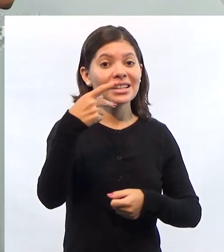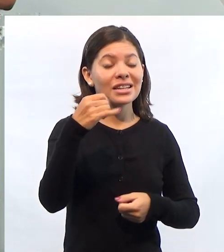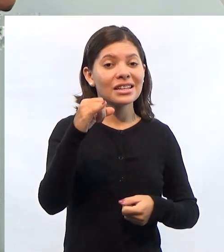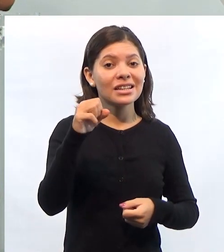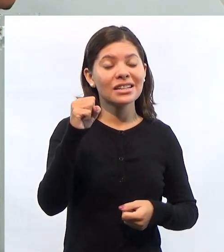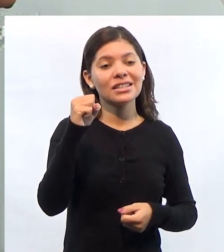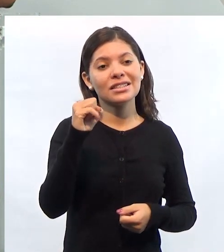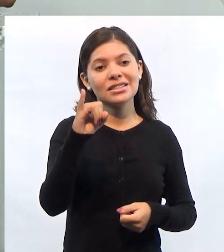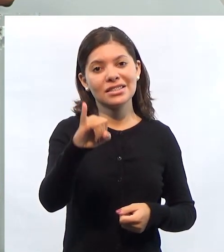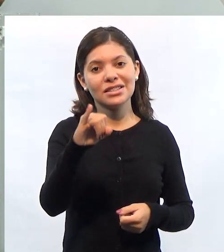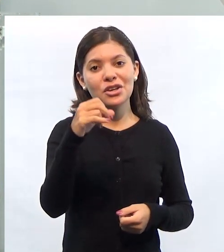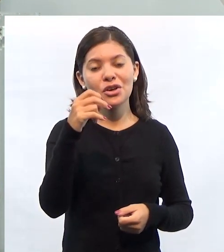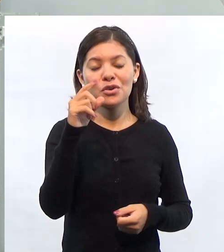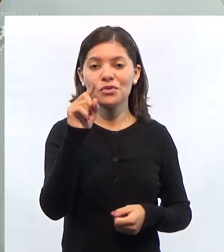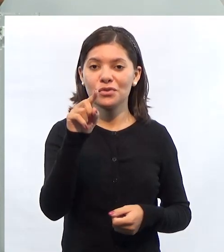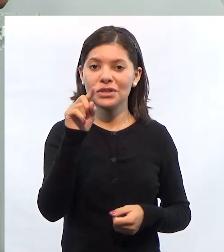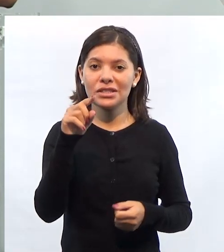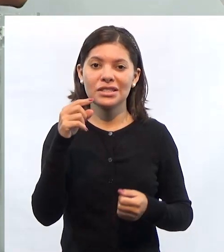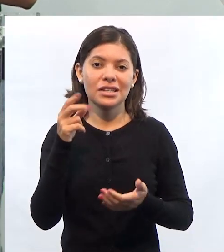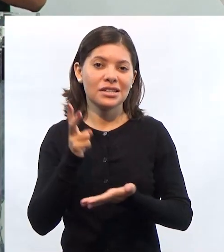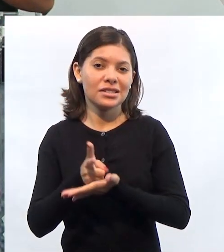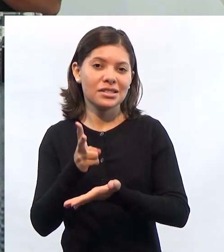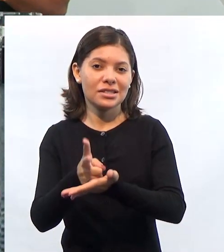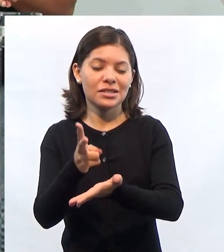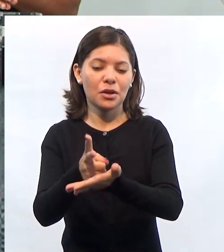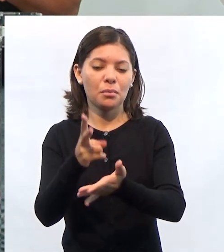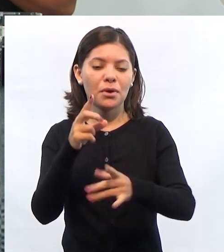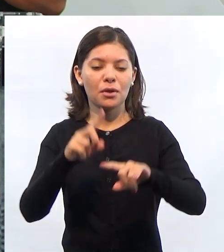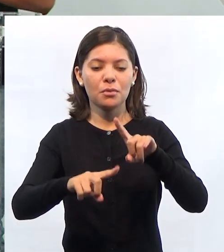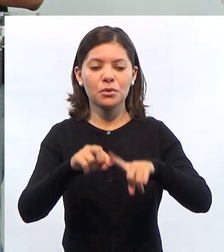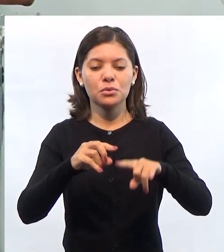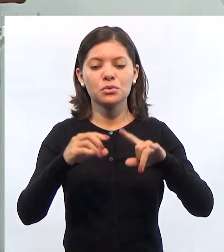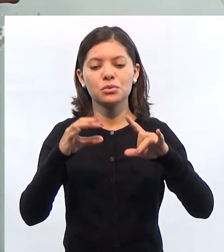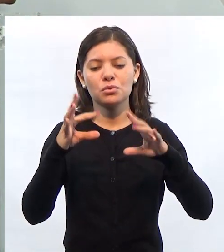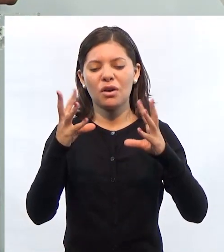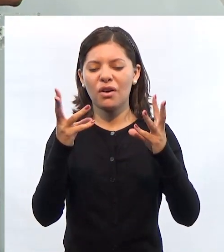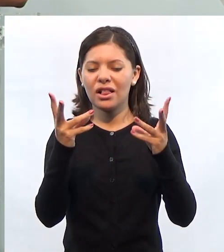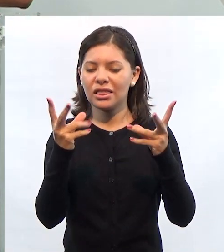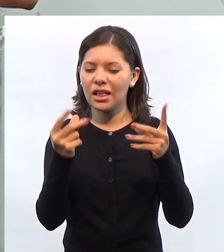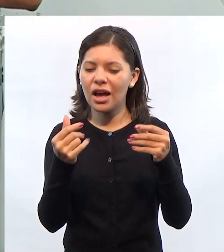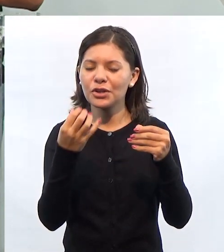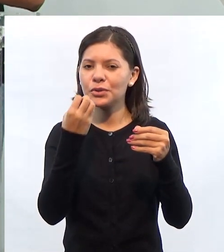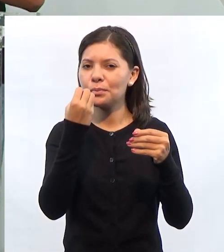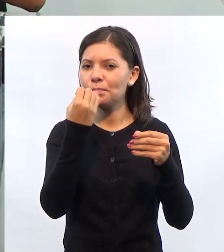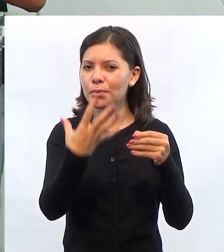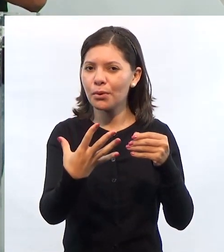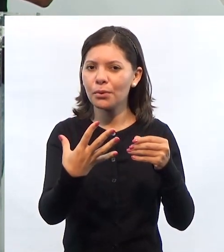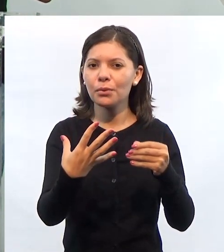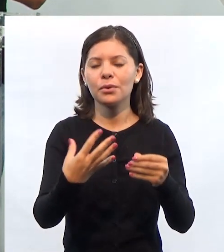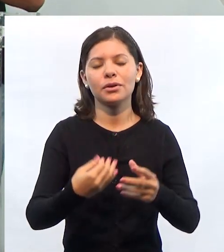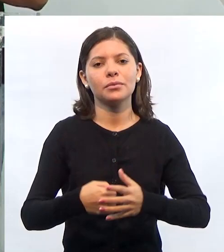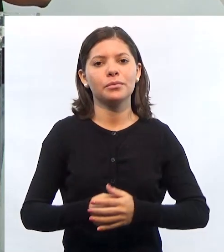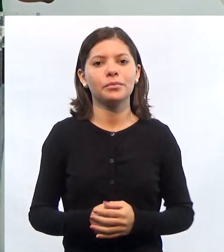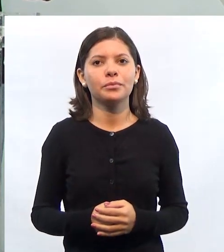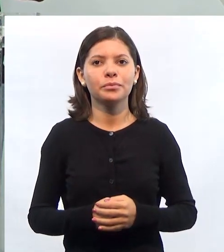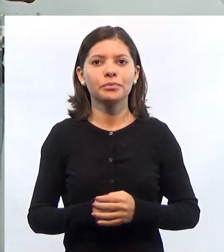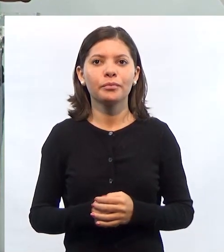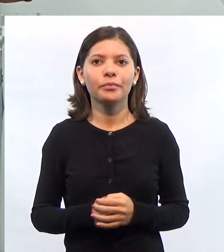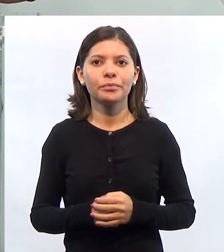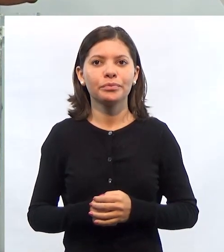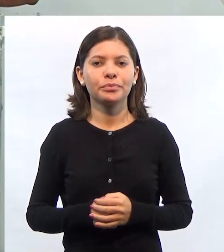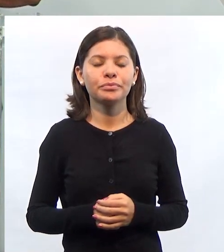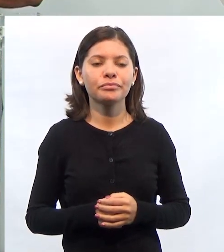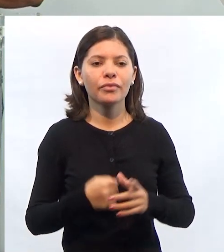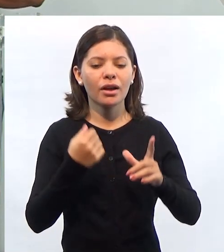você sempre seus produtos sempre saísse com aquela qualidade na quantidade desejada com